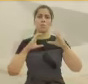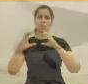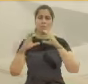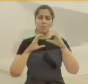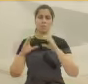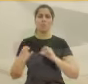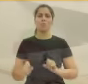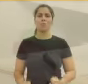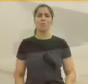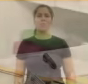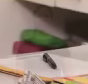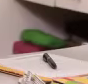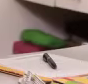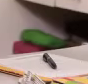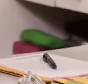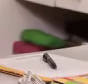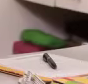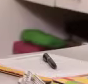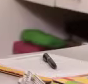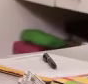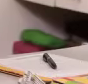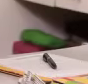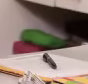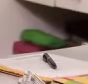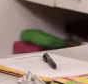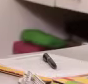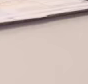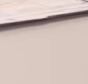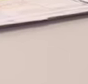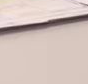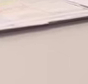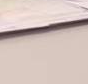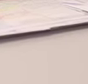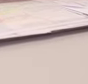que você usa. É isso que faz a comunicação.